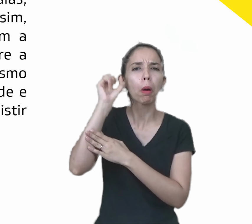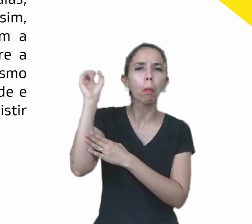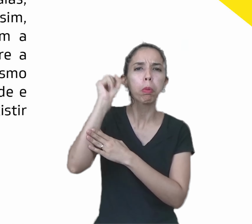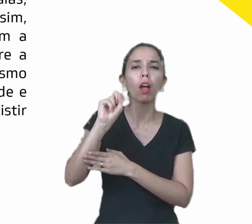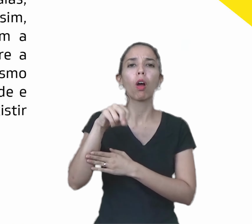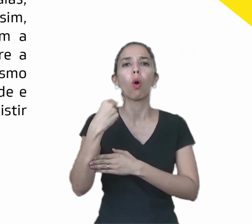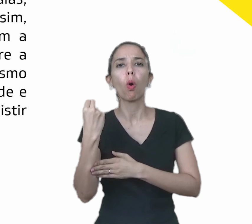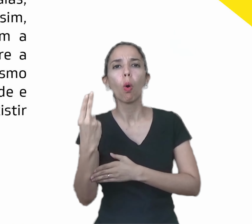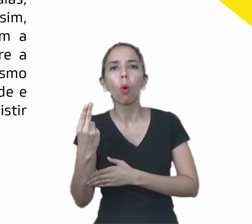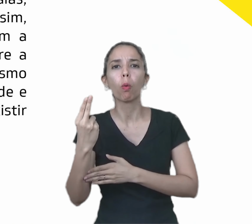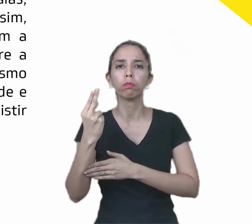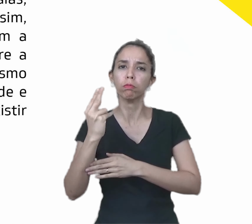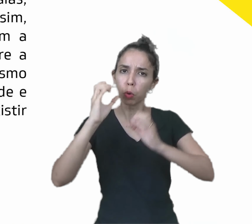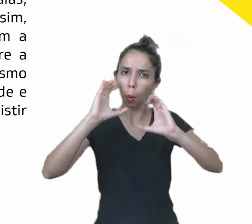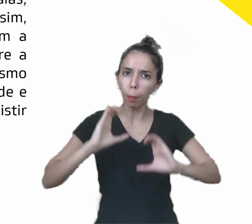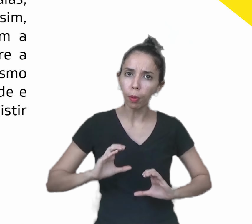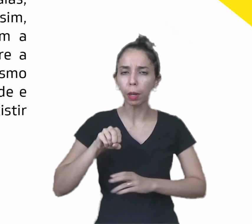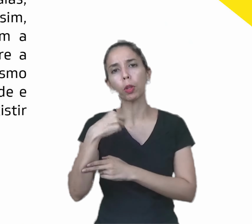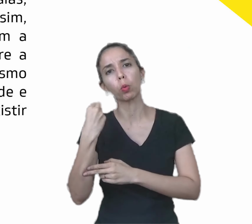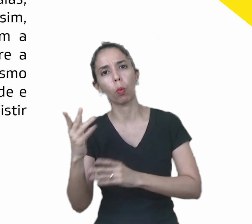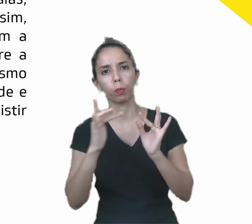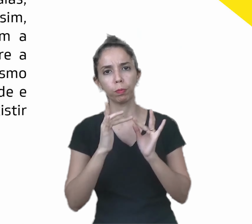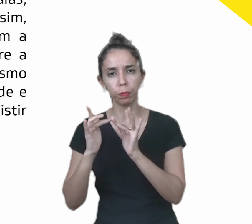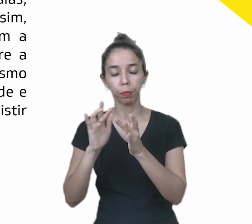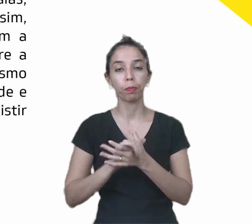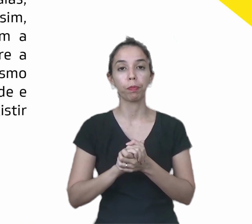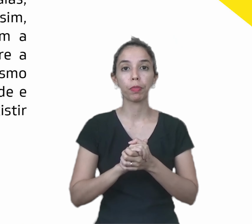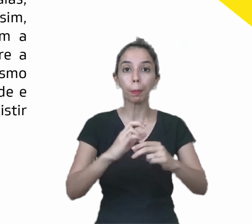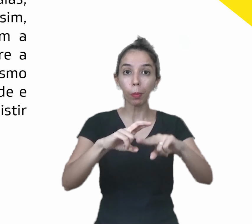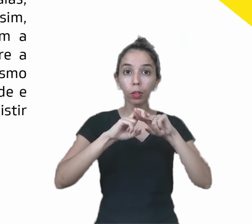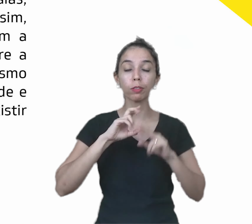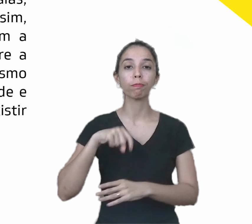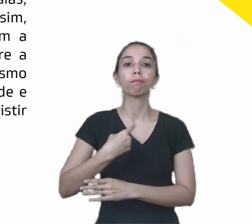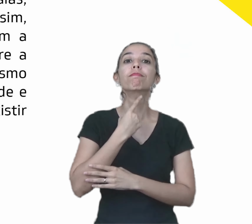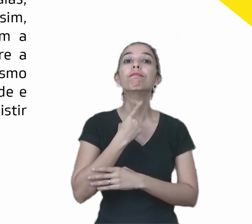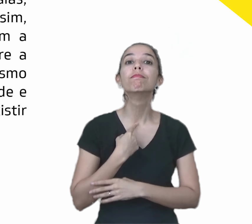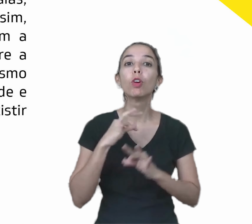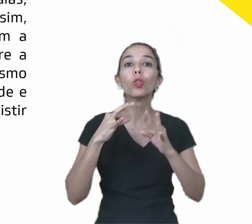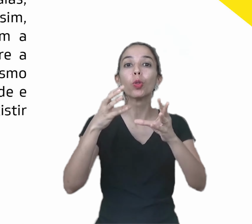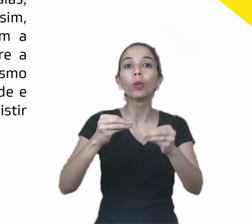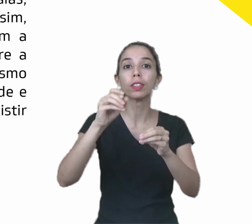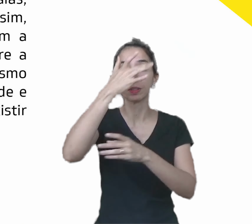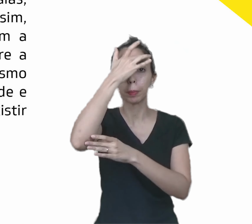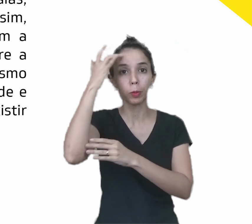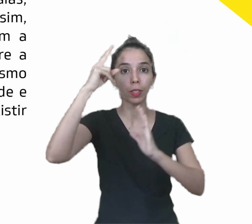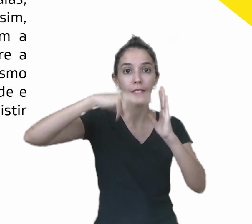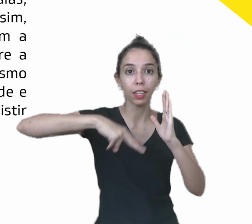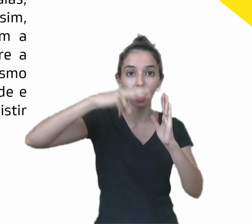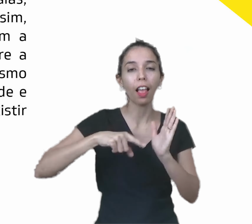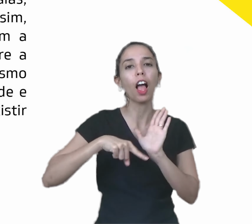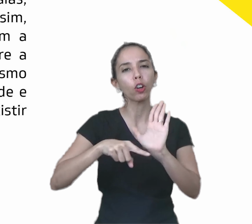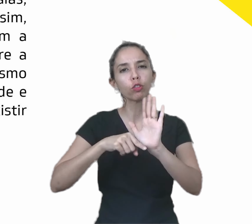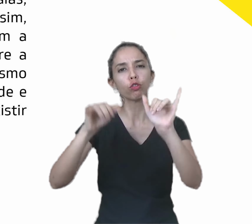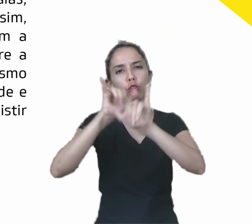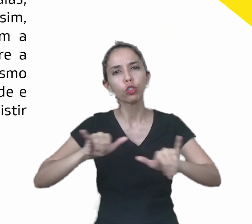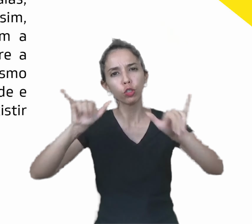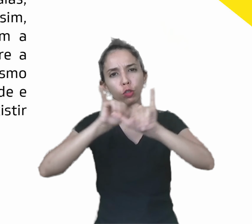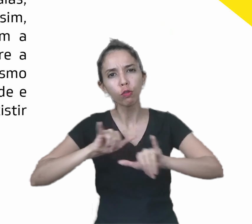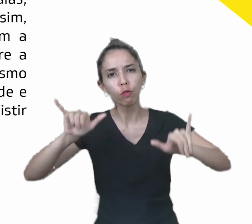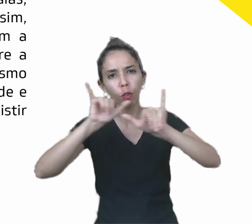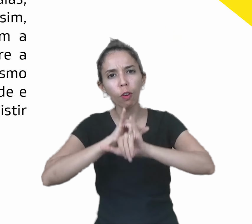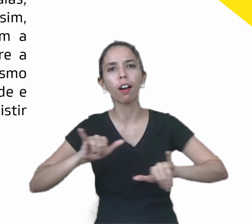escutas, ações ou aproximações. Assim, almejamos que todos os leitores ajudem a